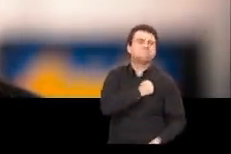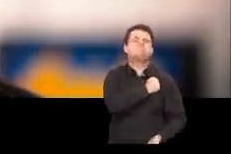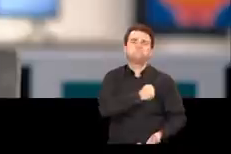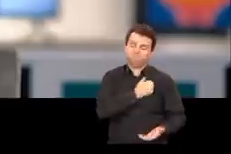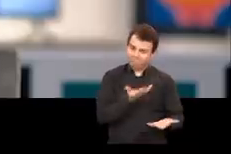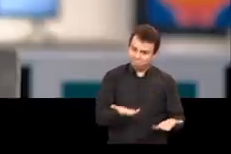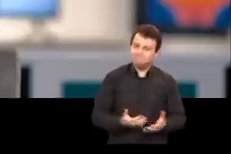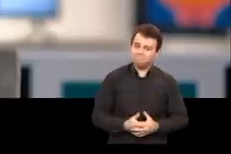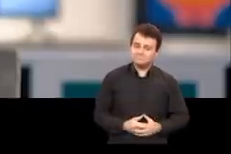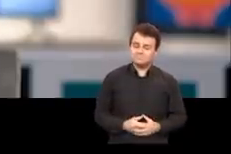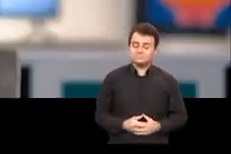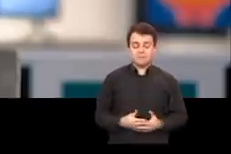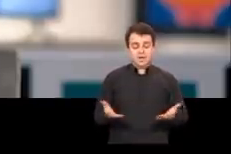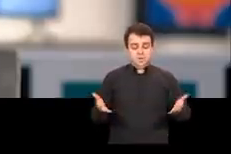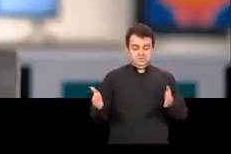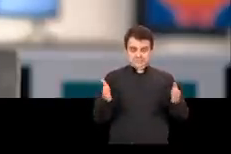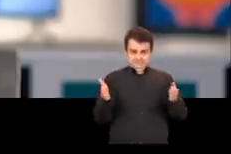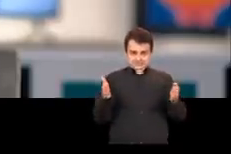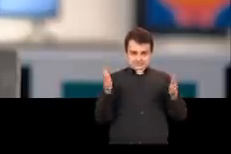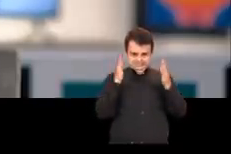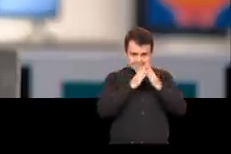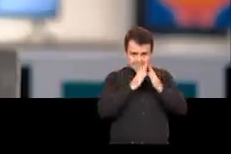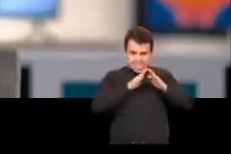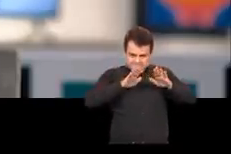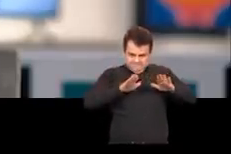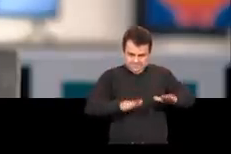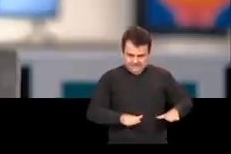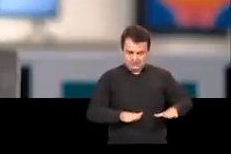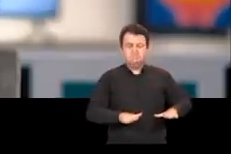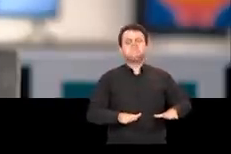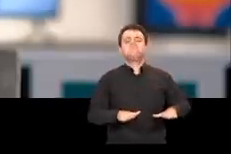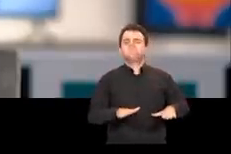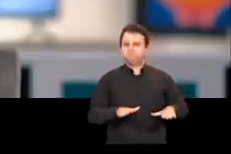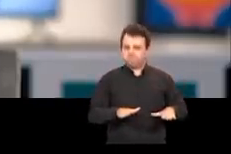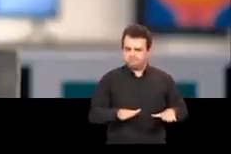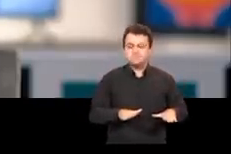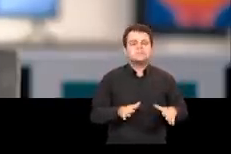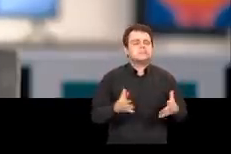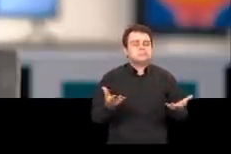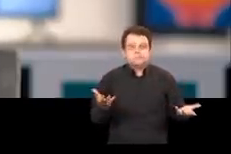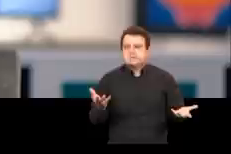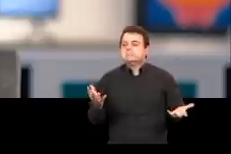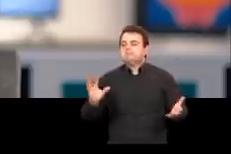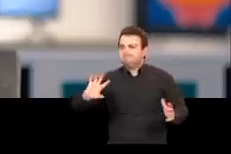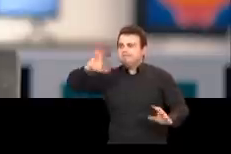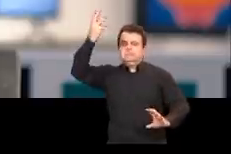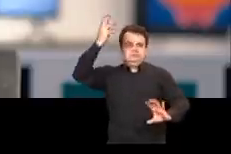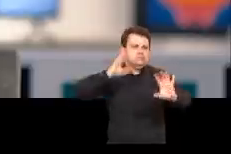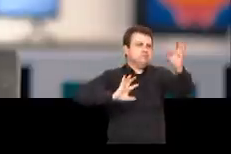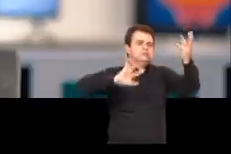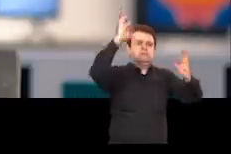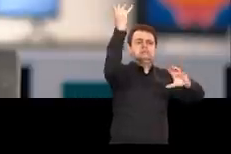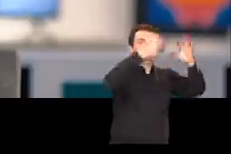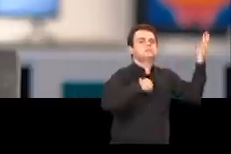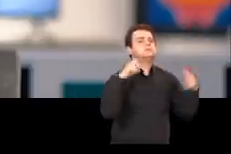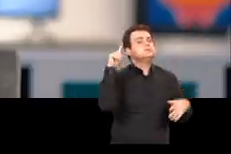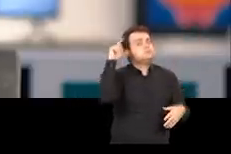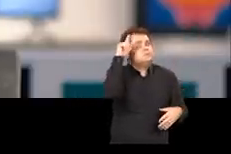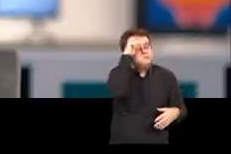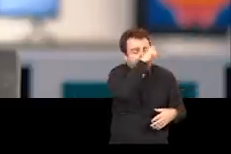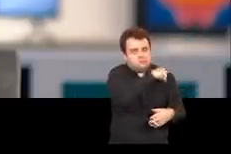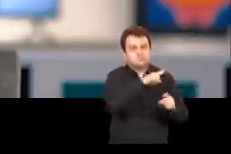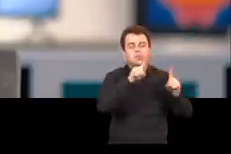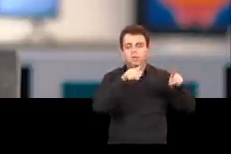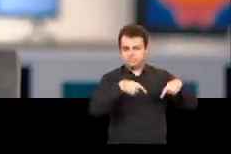vocês. O momento de isolamento social que estamos vivendo nos impõe diversos desafios. Entre